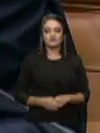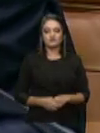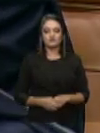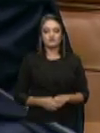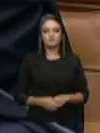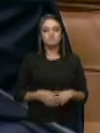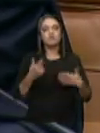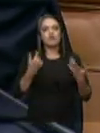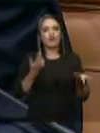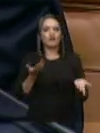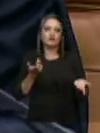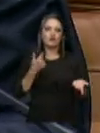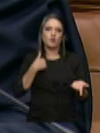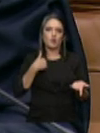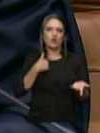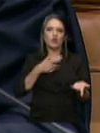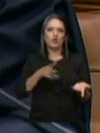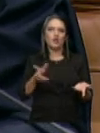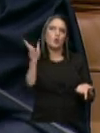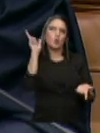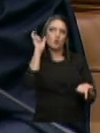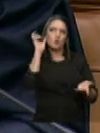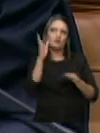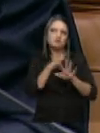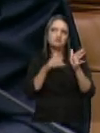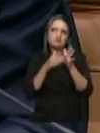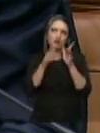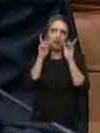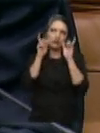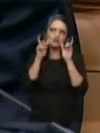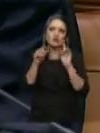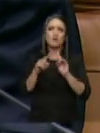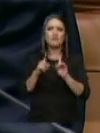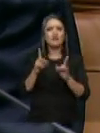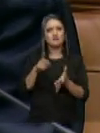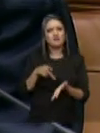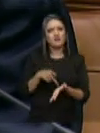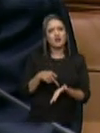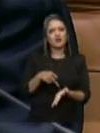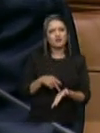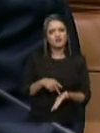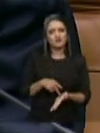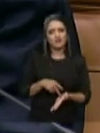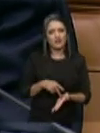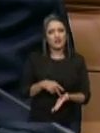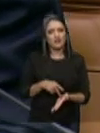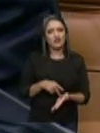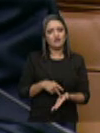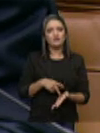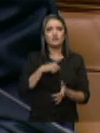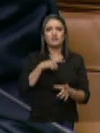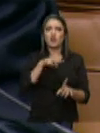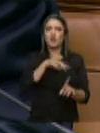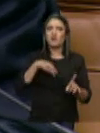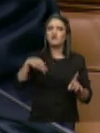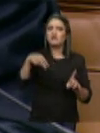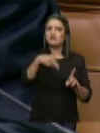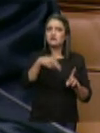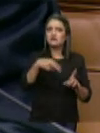a exposição do ministro Luiz Fux e, que, na verdade, é uma visão do problema e que Sua Excelência expôs